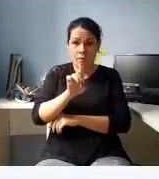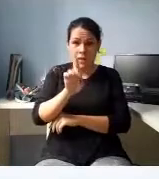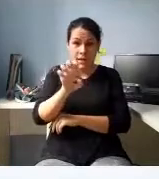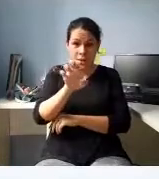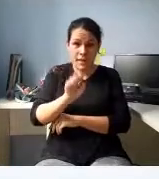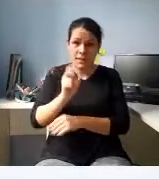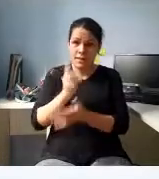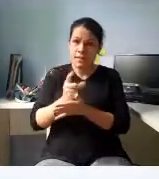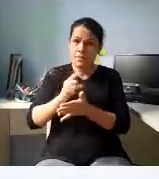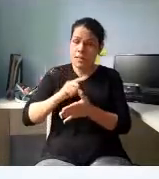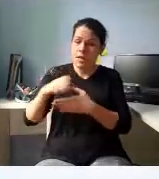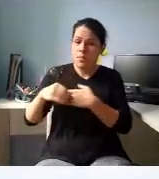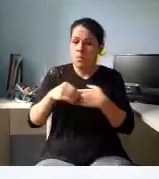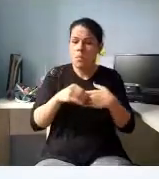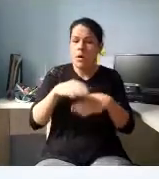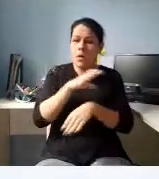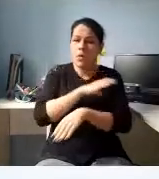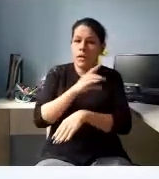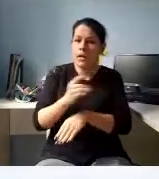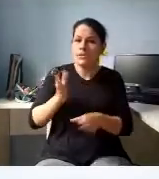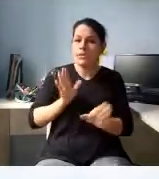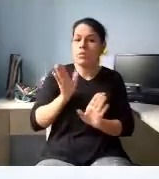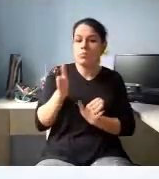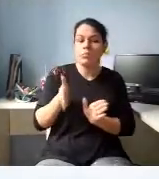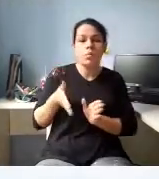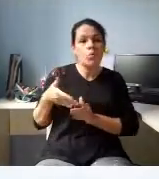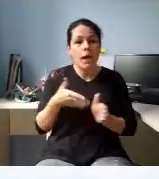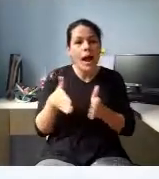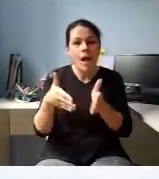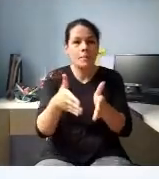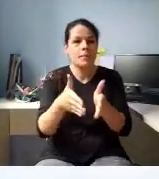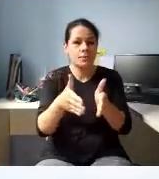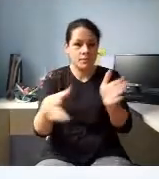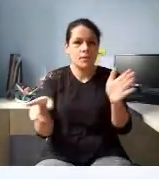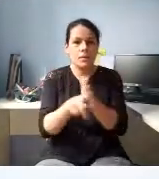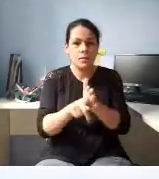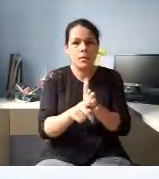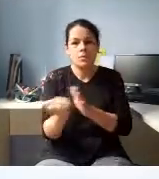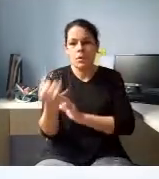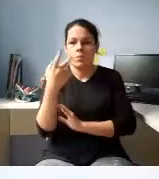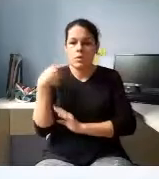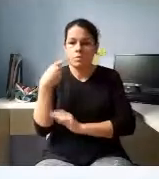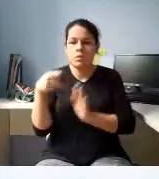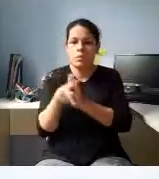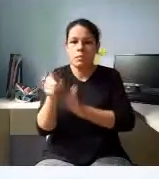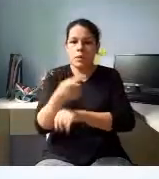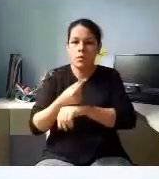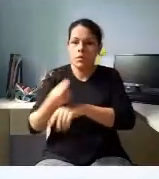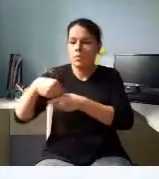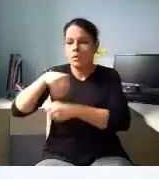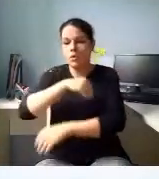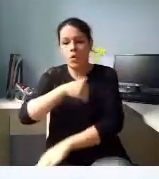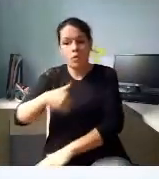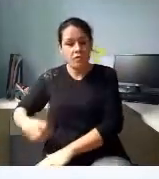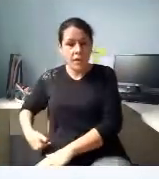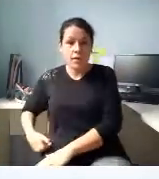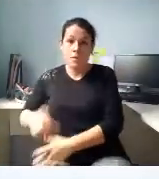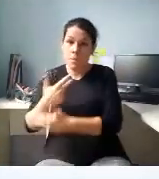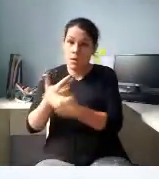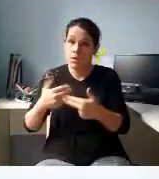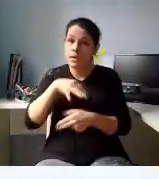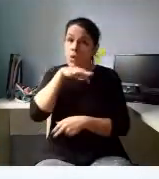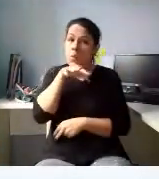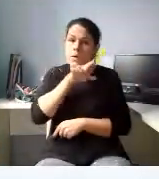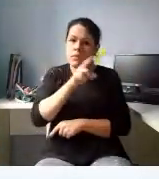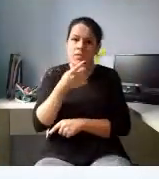dando uma coordenação para determinado, dando um rumo, na verdade, para determinadas políticas econômicas dentro do governo, isso seria ruim, eu não estou falando